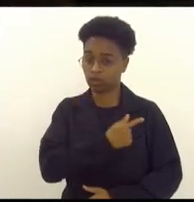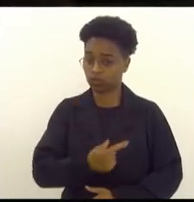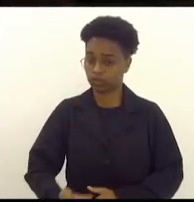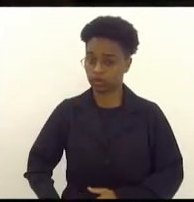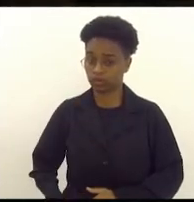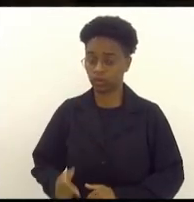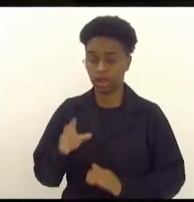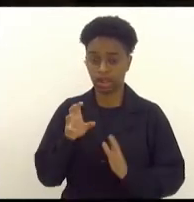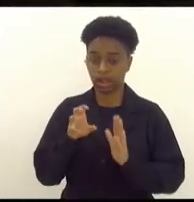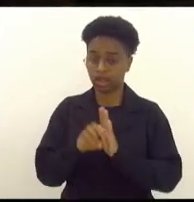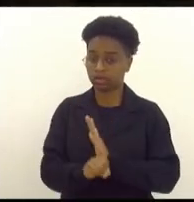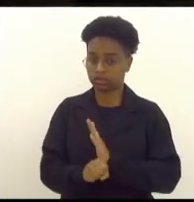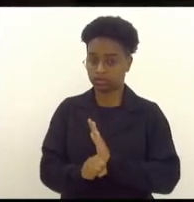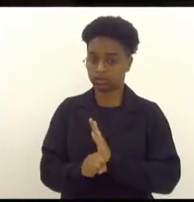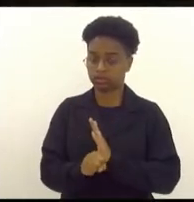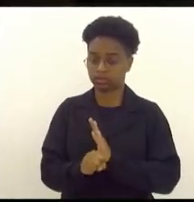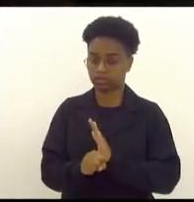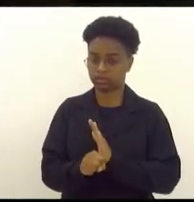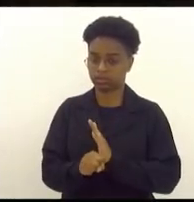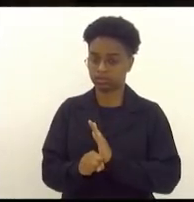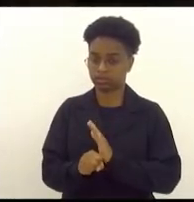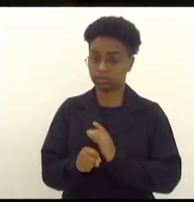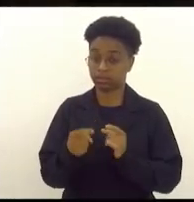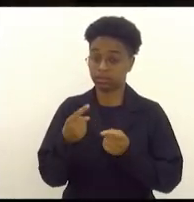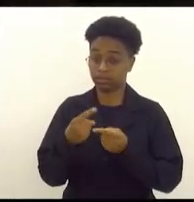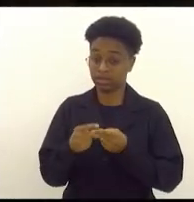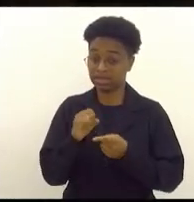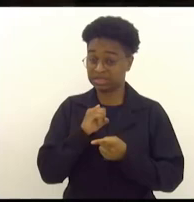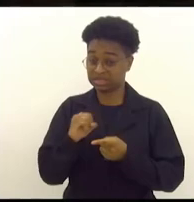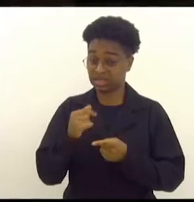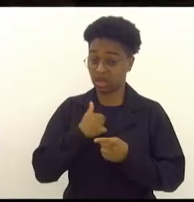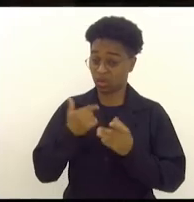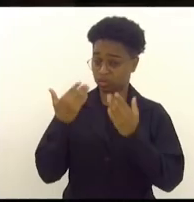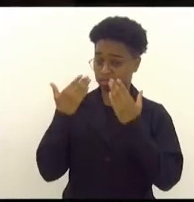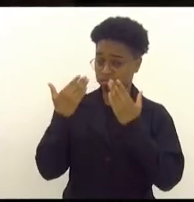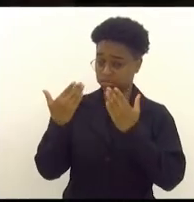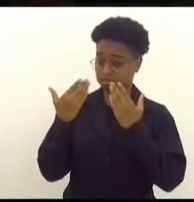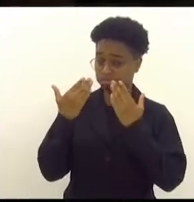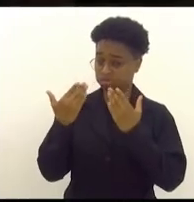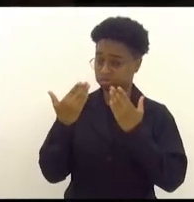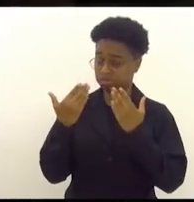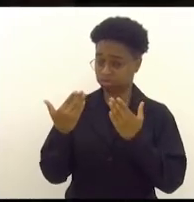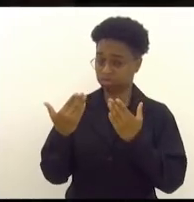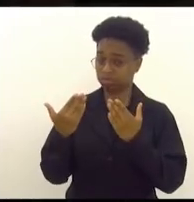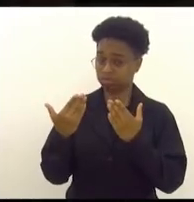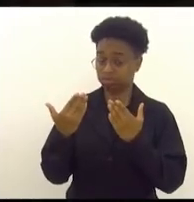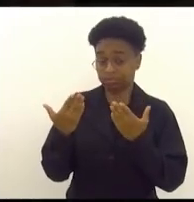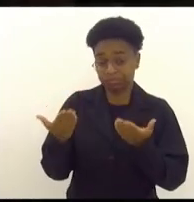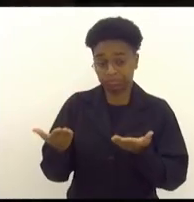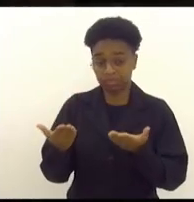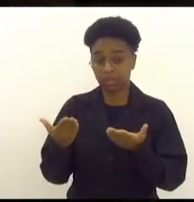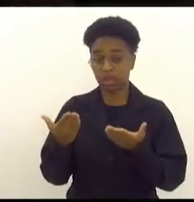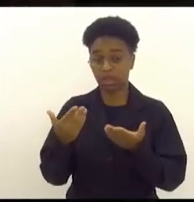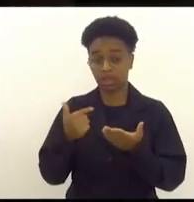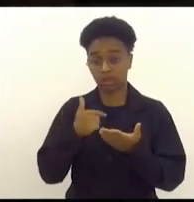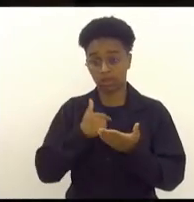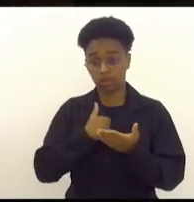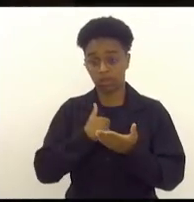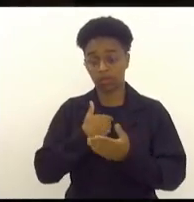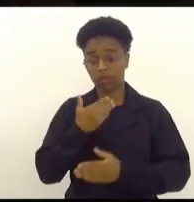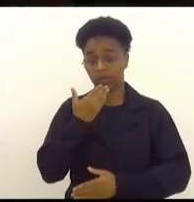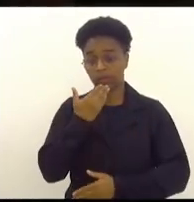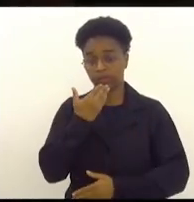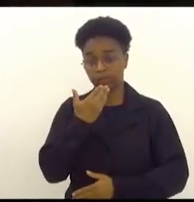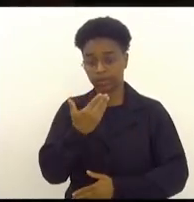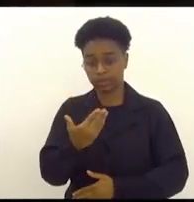quando tive as minhas desconfianças entrei com